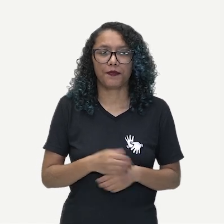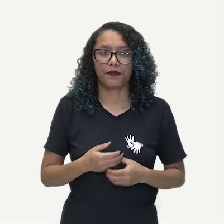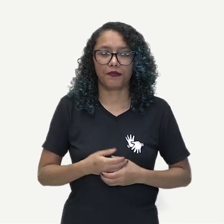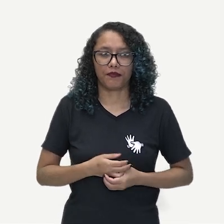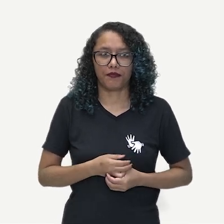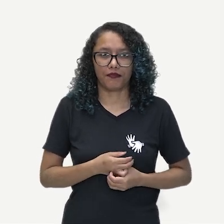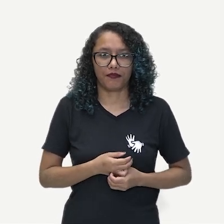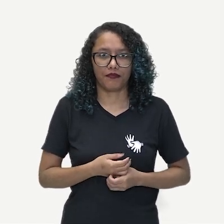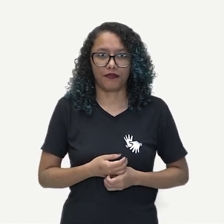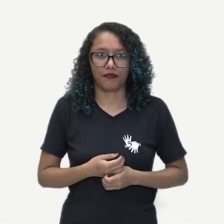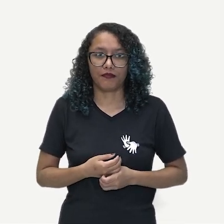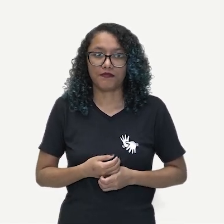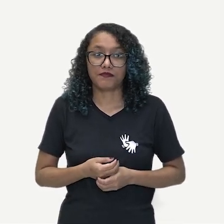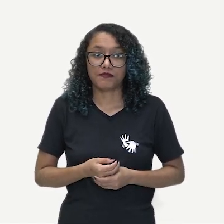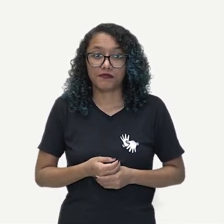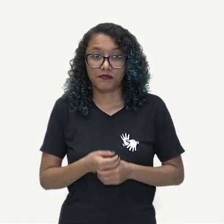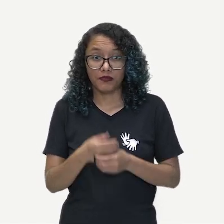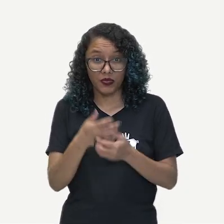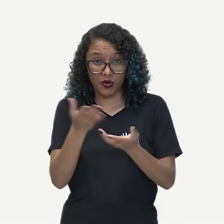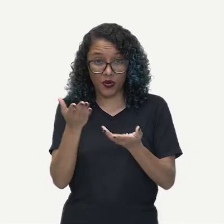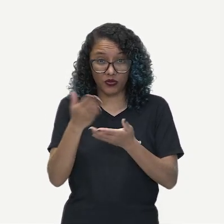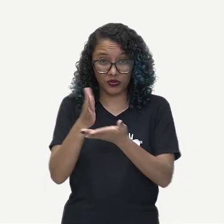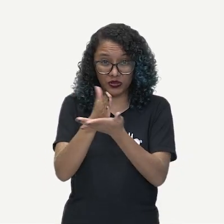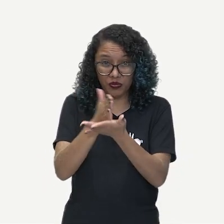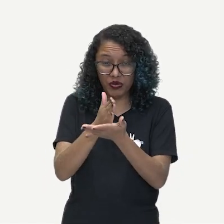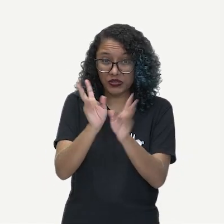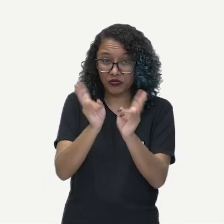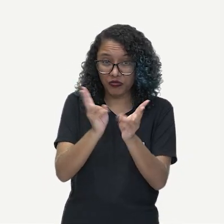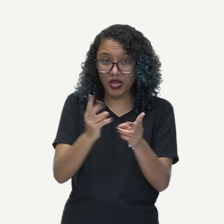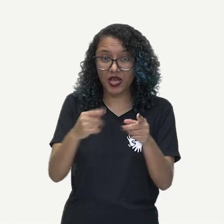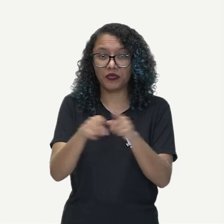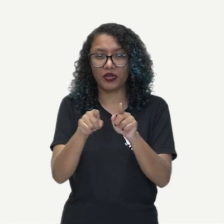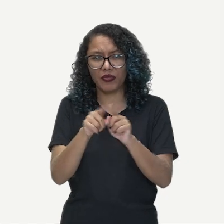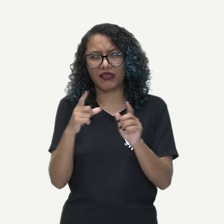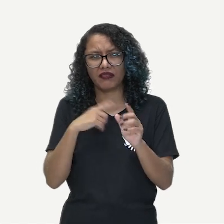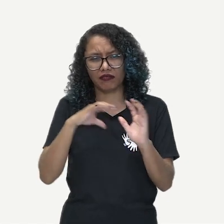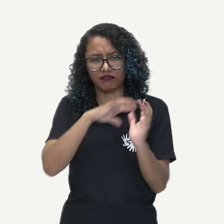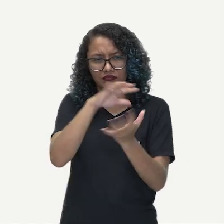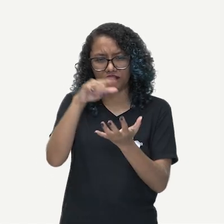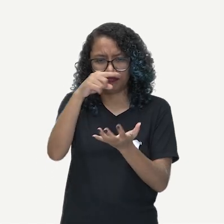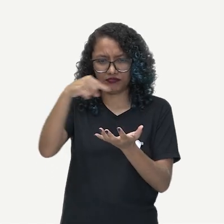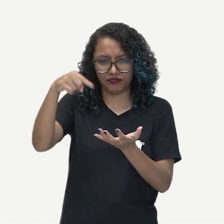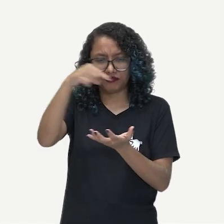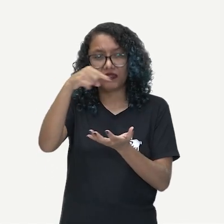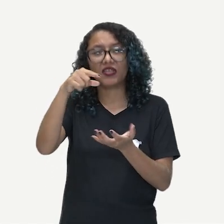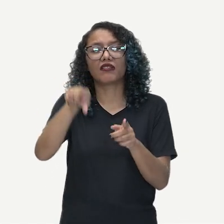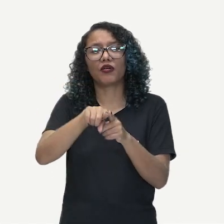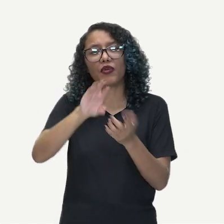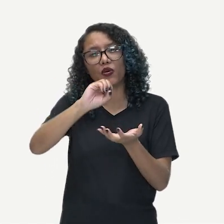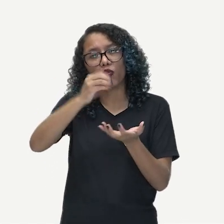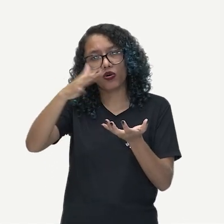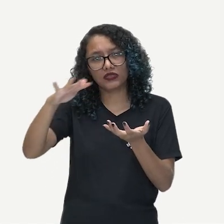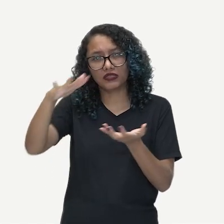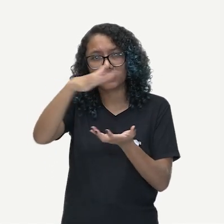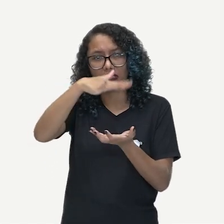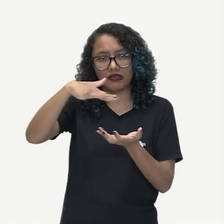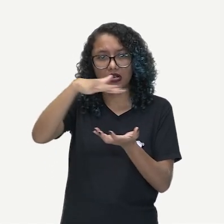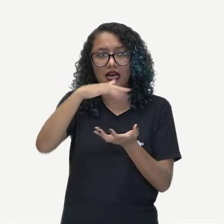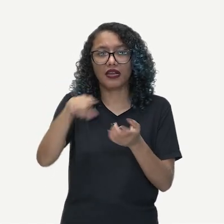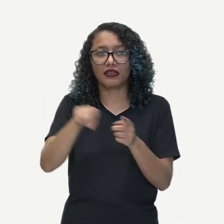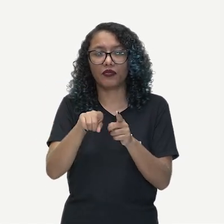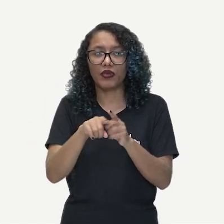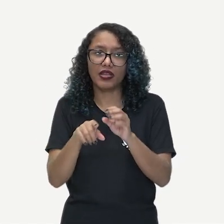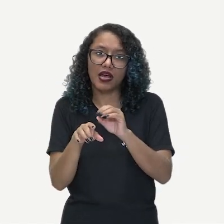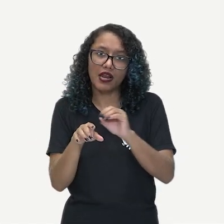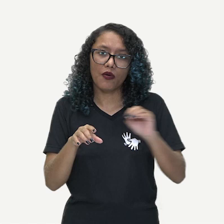sempre foram esses: o Círculo Polar Ártico ao norte, junto com o Oceano Glacial Ártico, ao oeste o